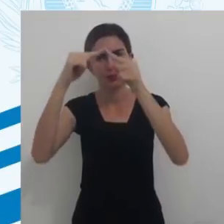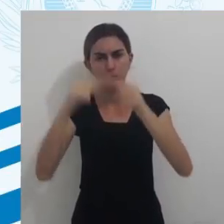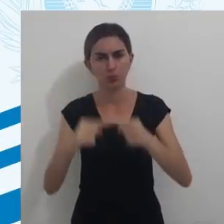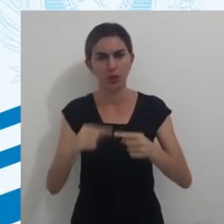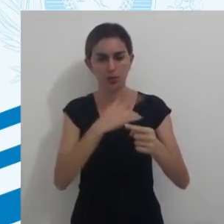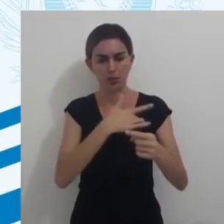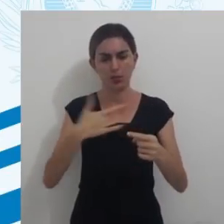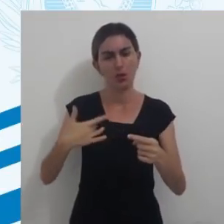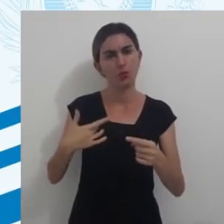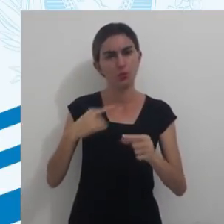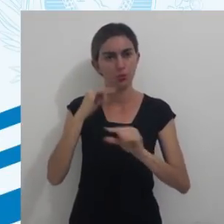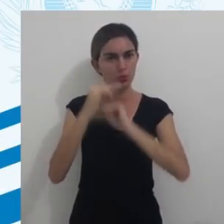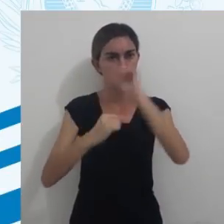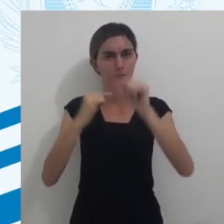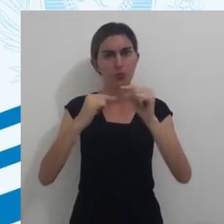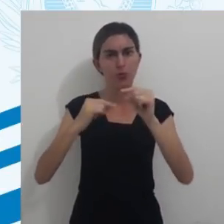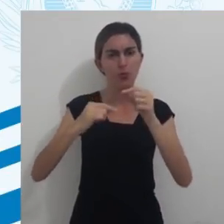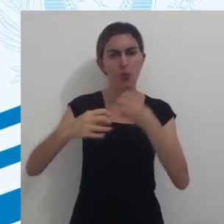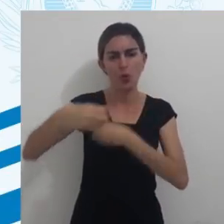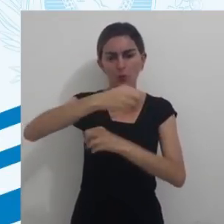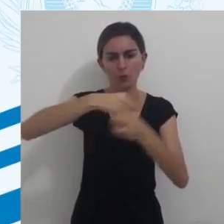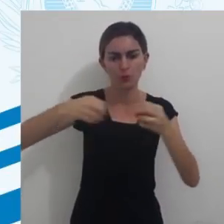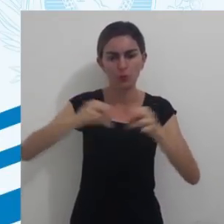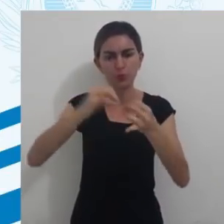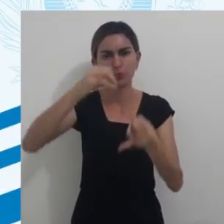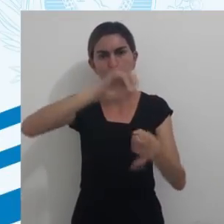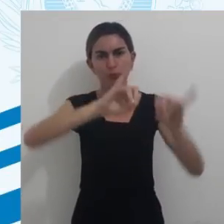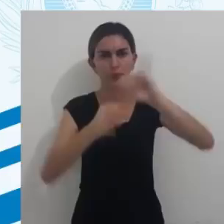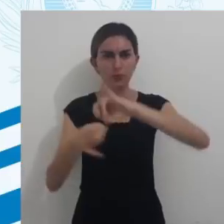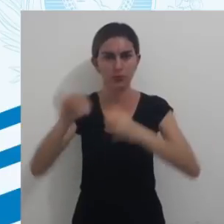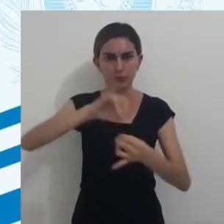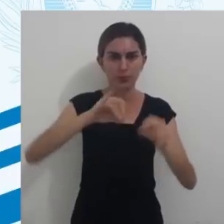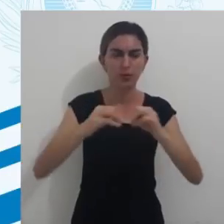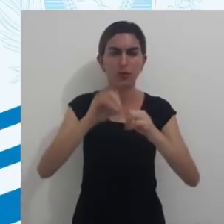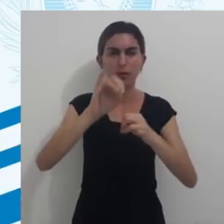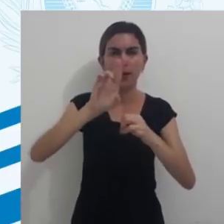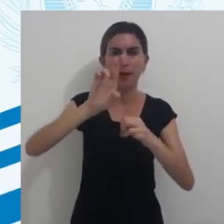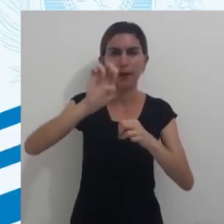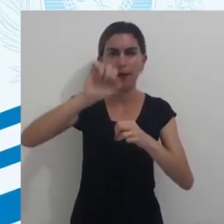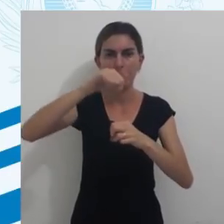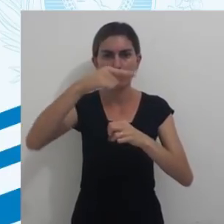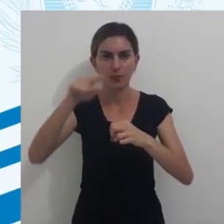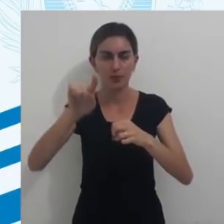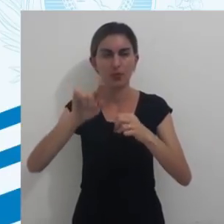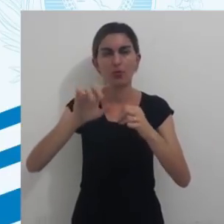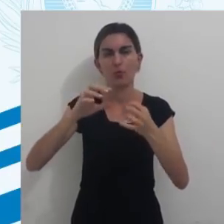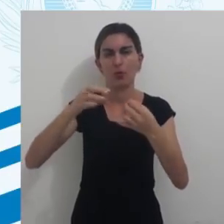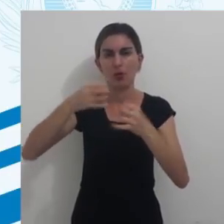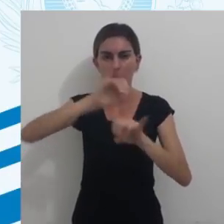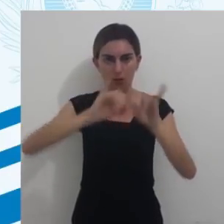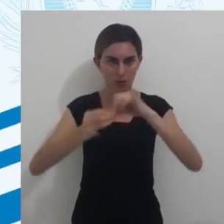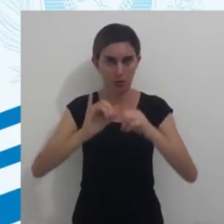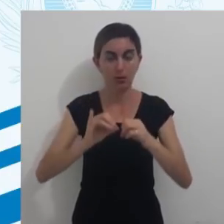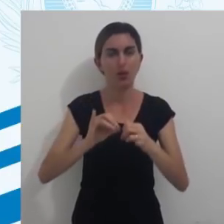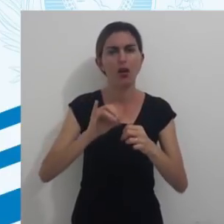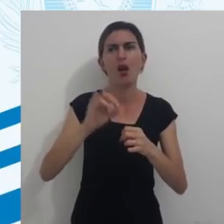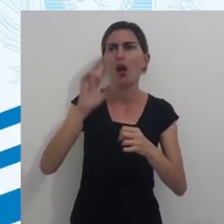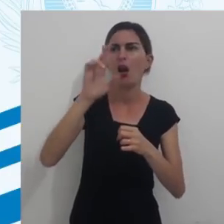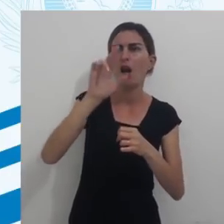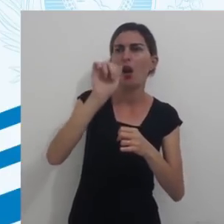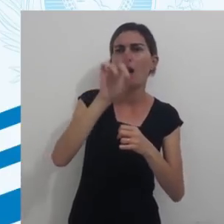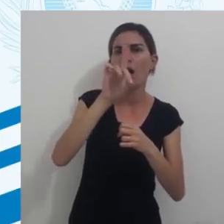saúde e um pouco de reações químicas. Vamos para a definição da radioatividade. A